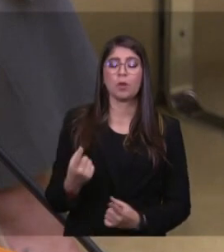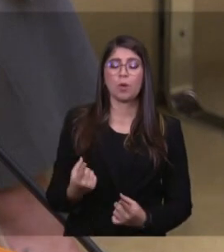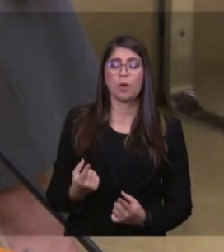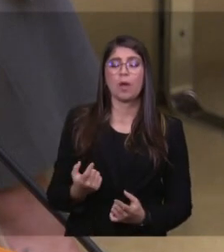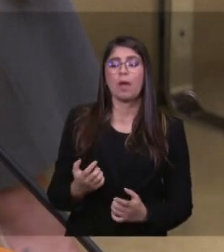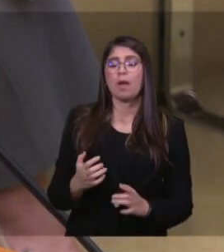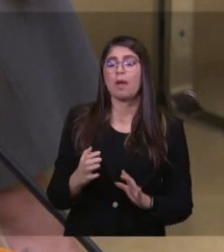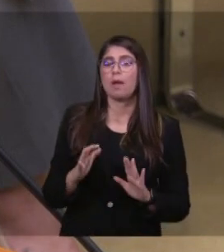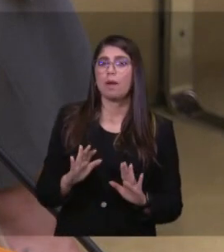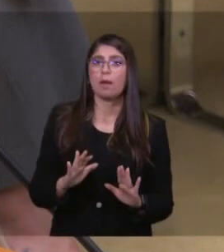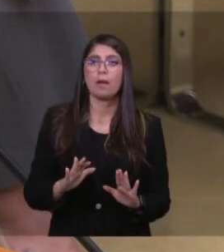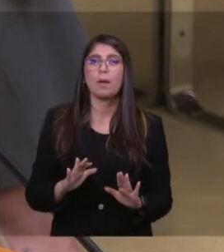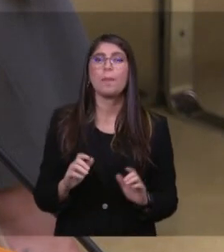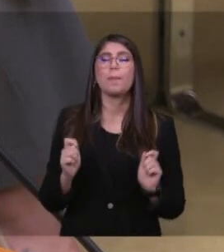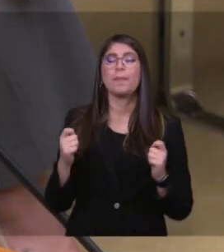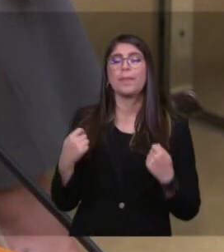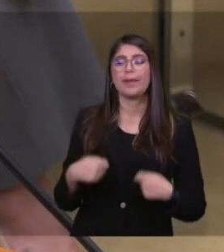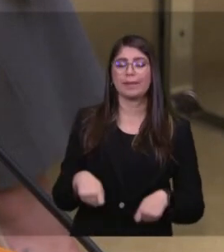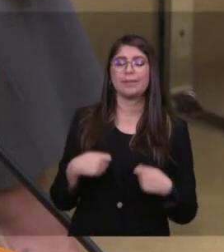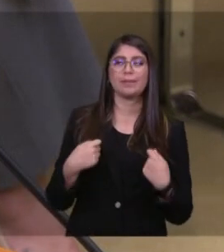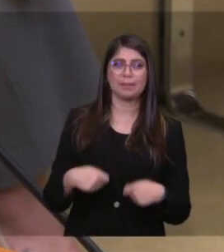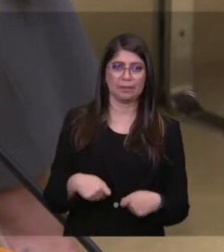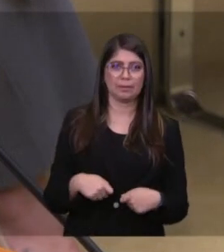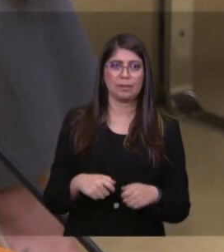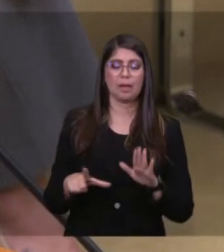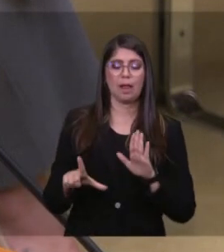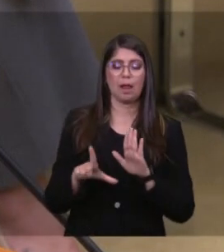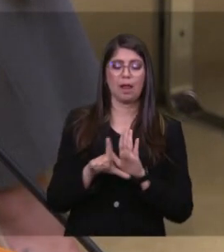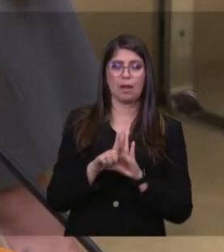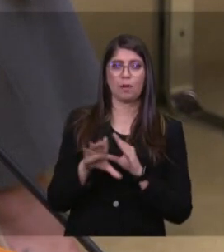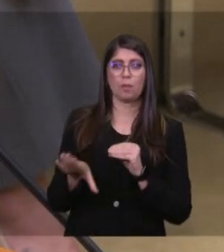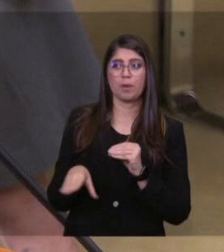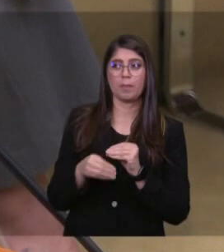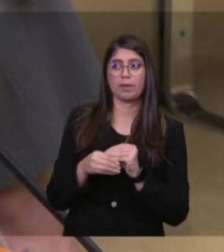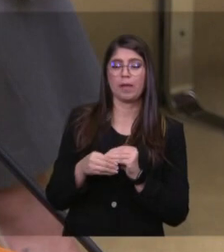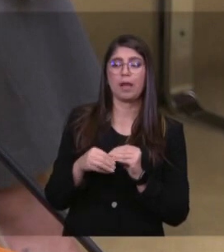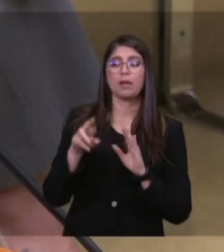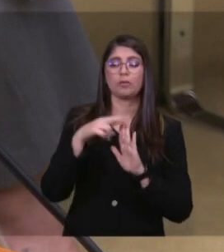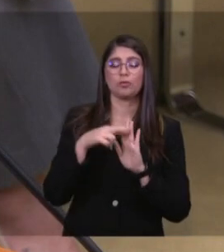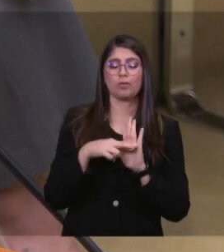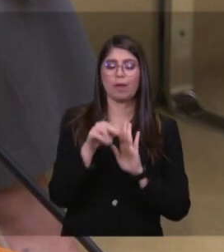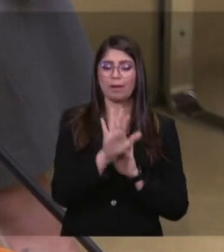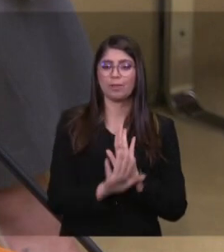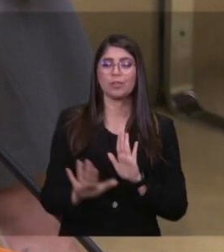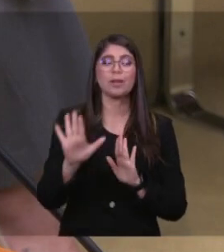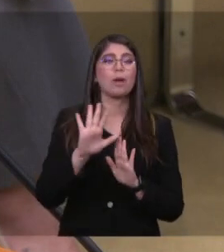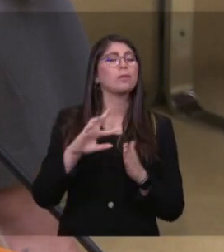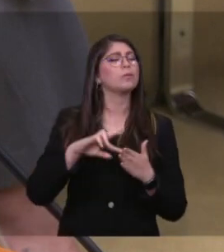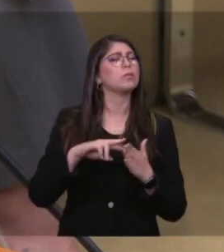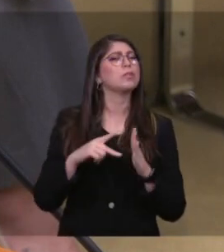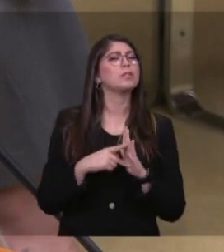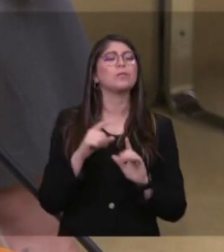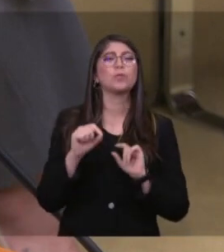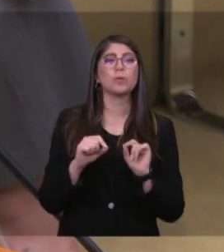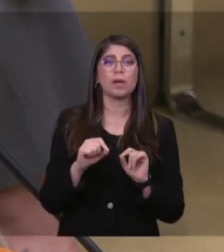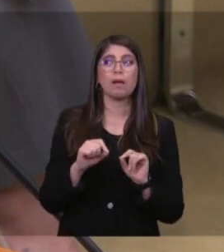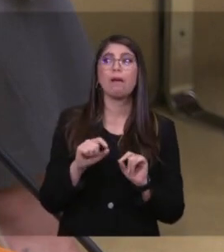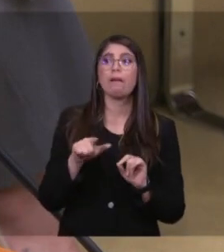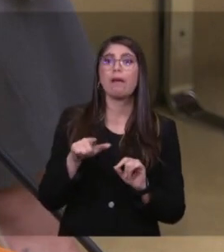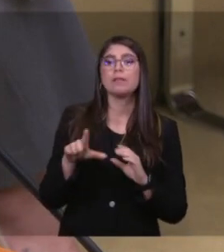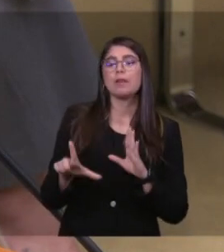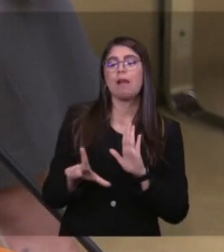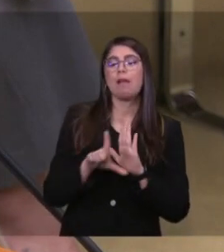pressupõe a edição de lei complementar veiculando normas gerais. O que significa, excelências, que somente com a edição dessa